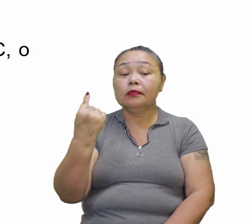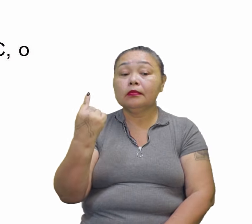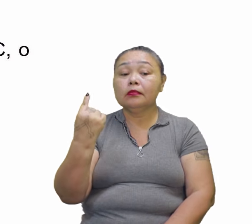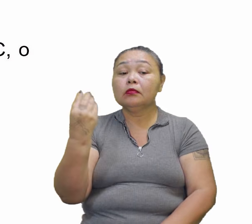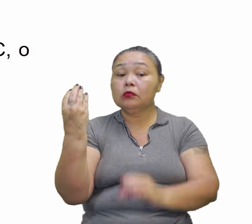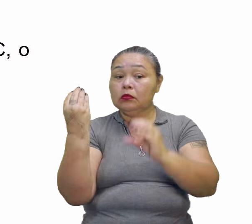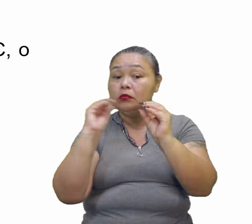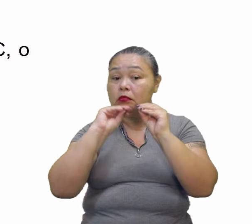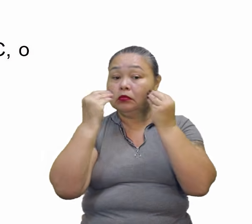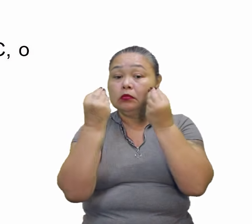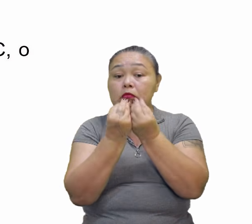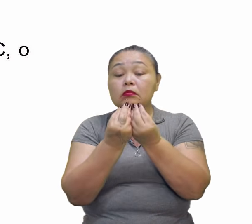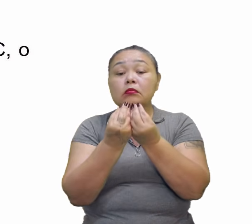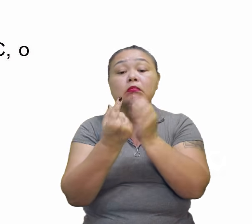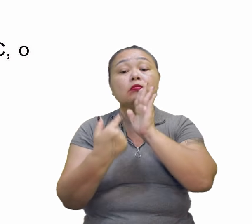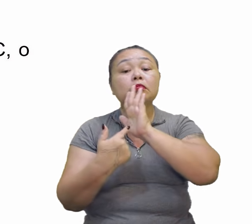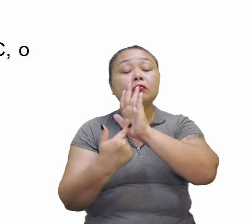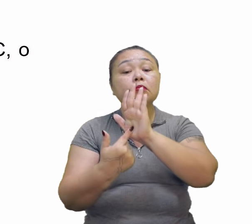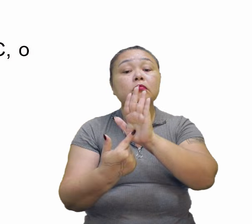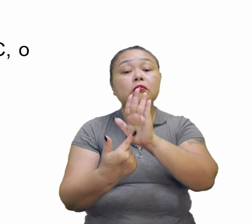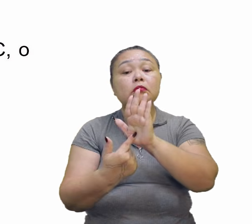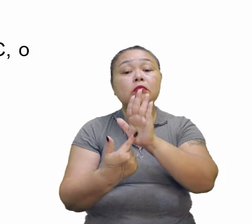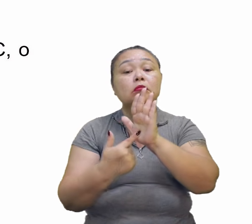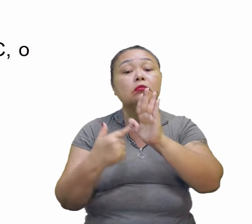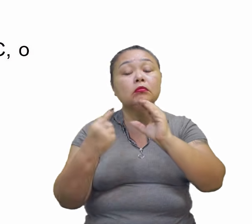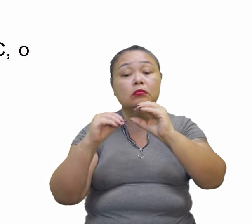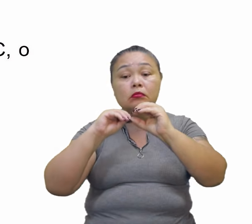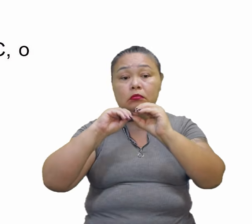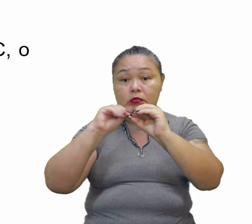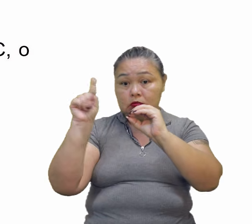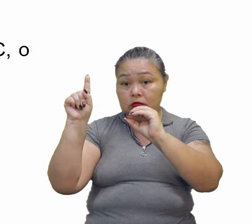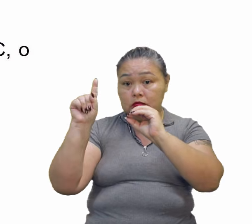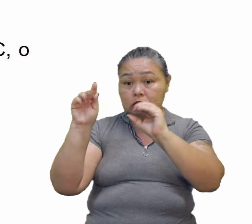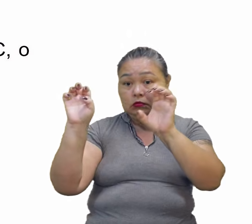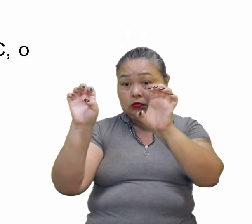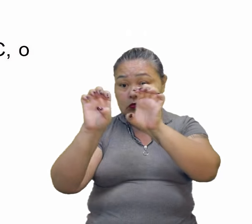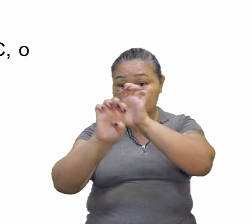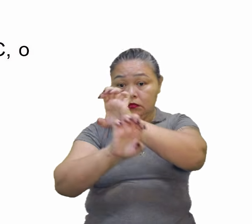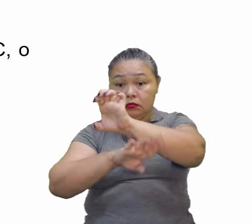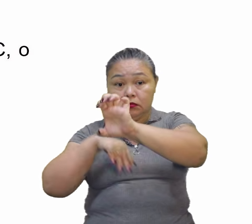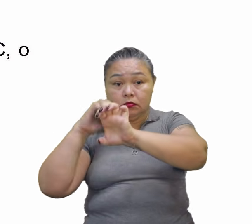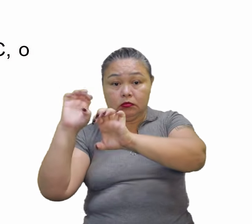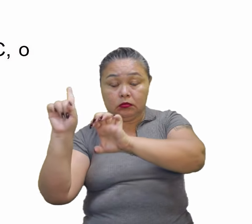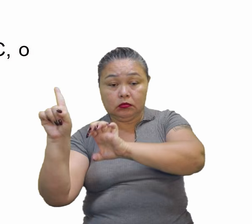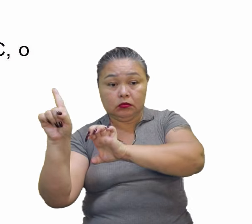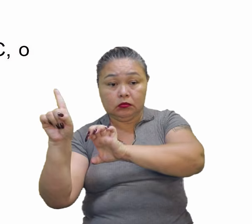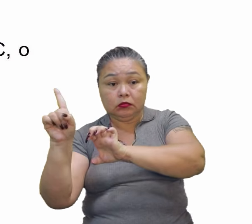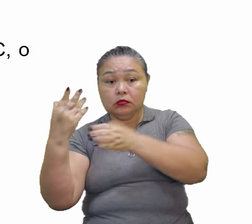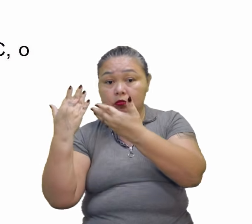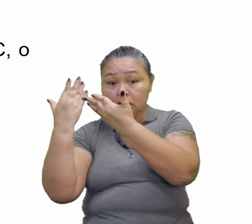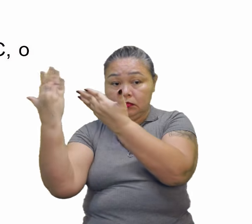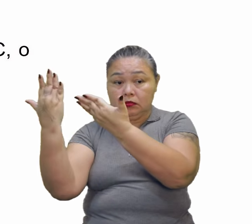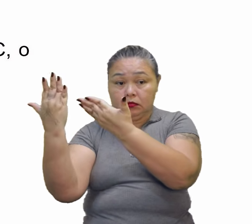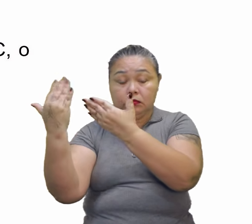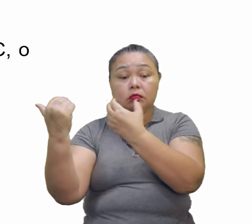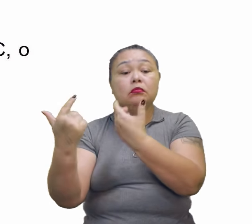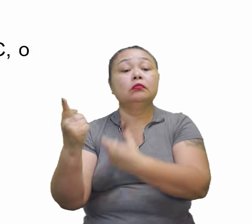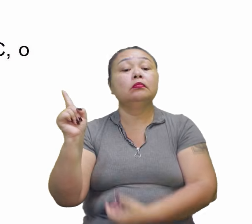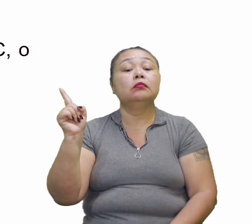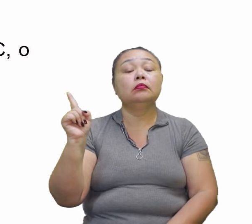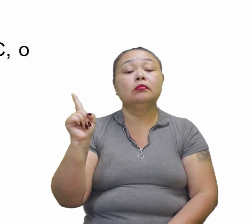desses compostos apresenta a seguinte fórmula estrutural, e ela é apresentada aqui pra gente, ó.